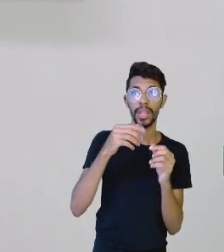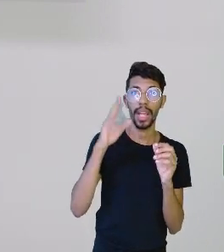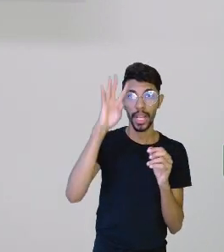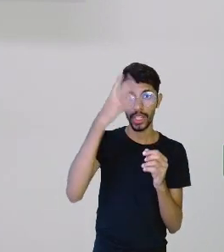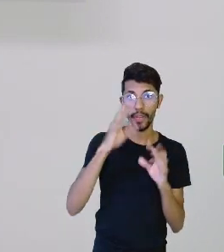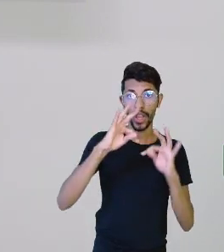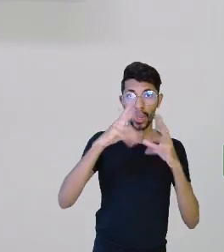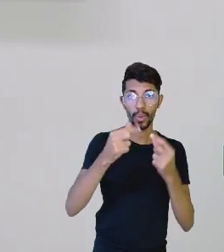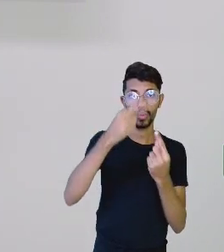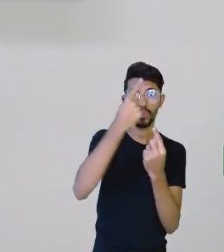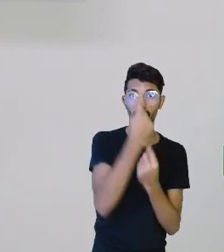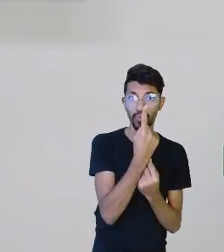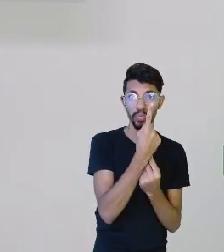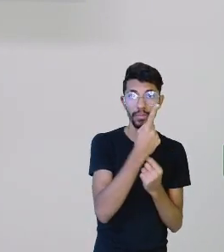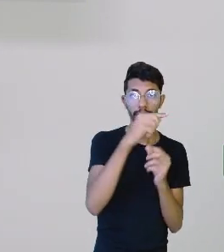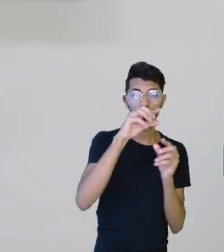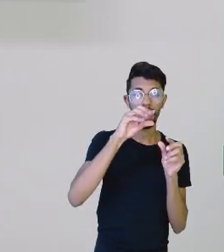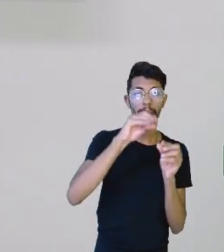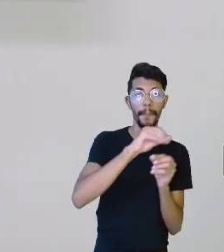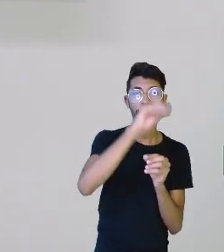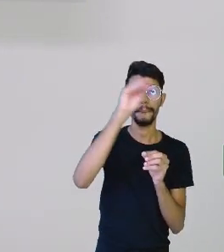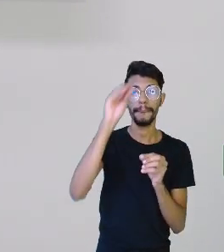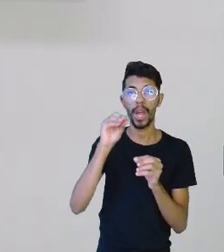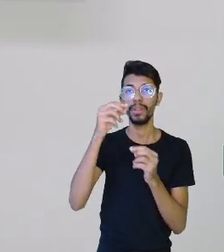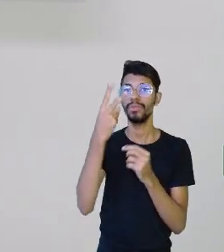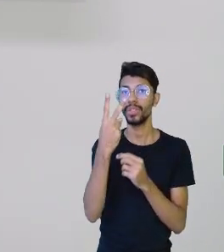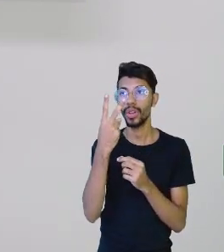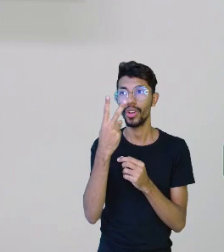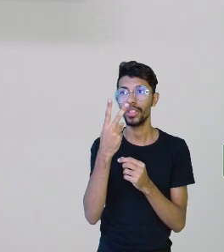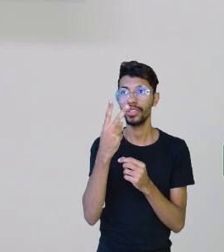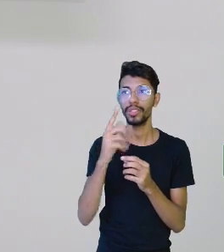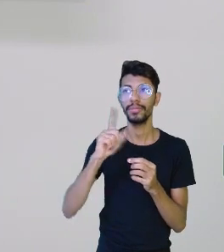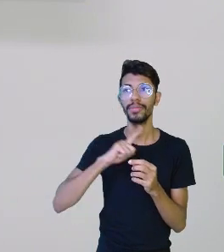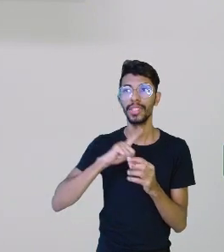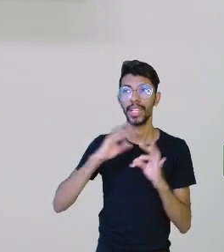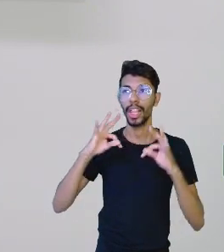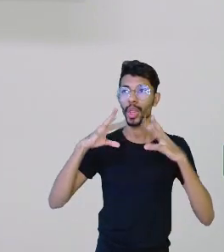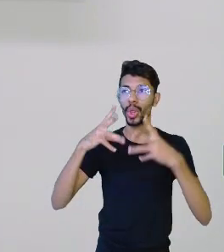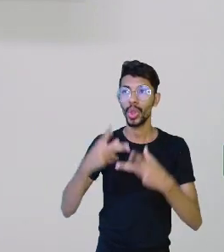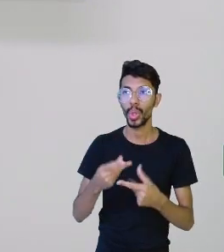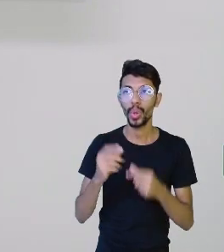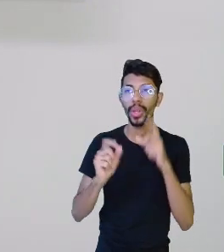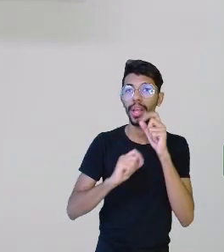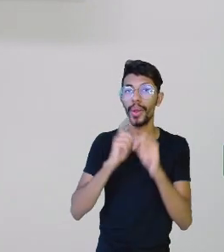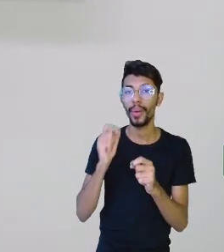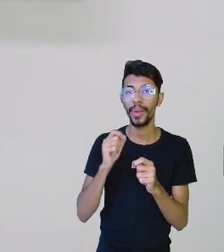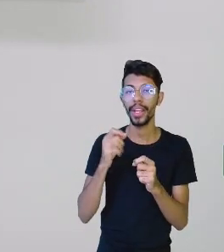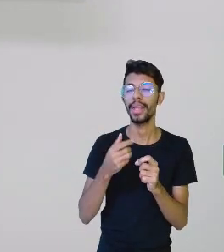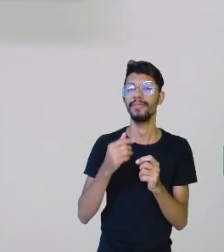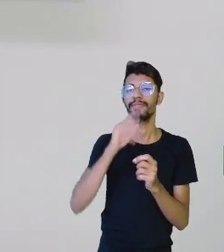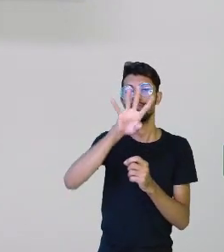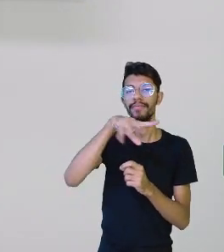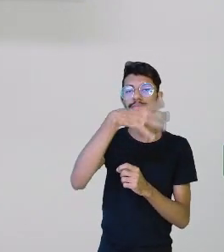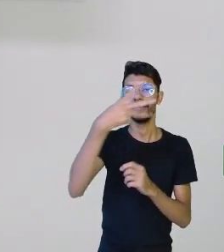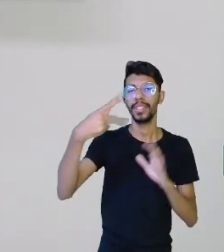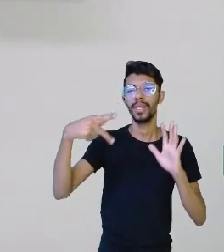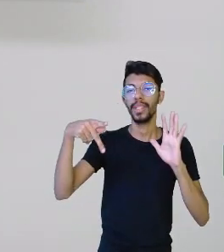1, vocês irão resolver a por 2 e vão ter toda a tabuada de multiplicação.